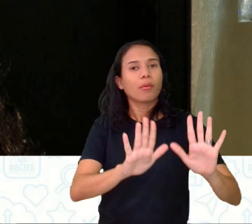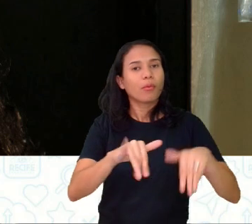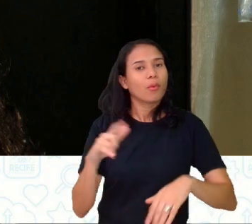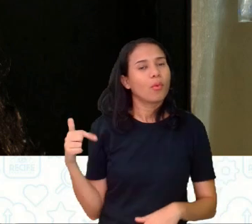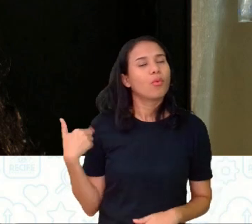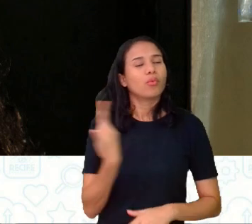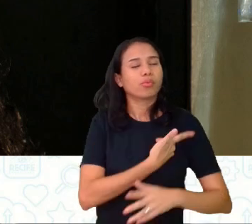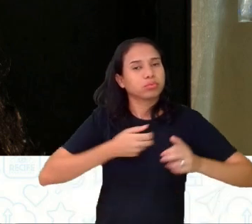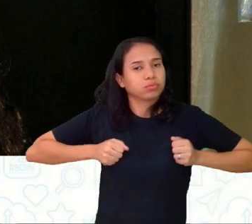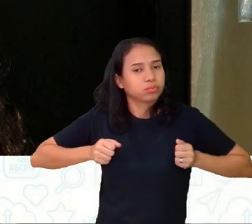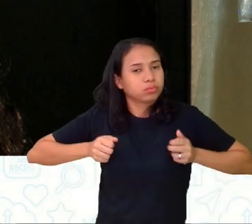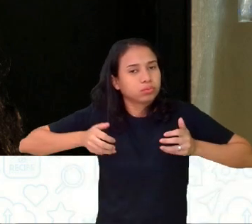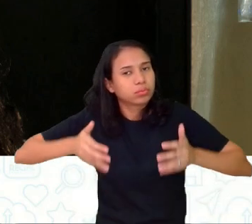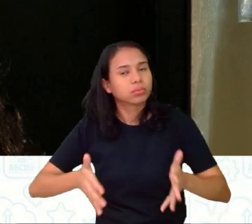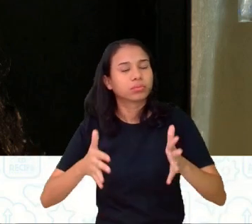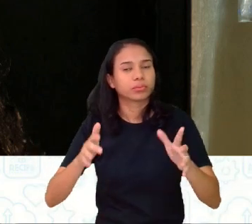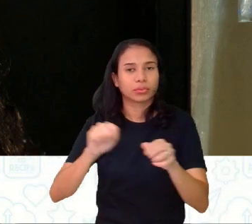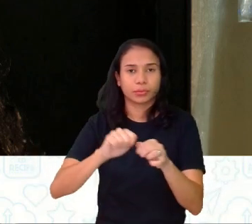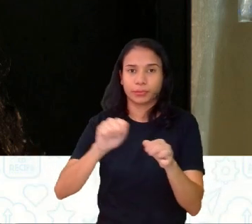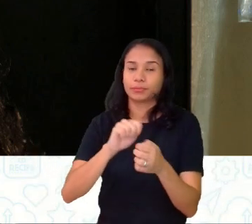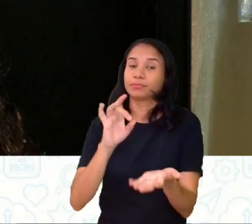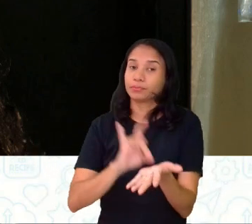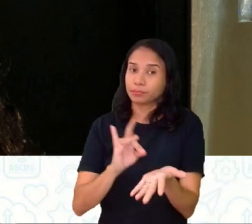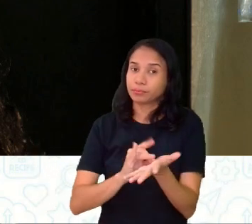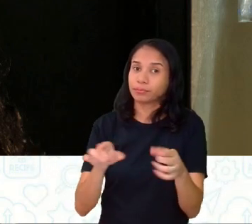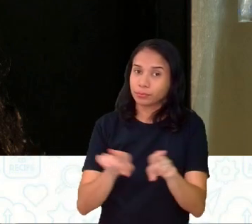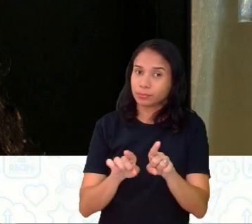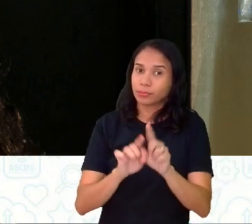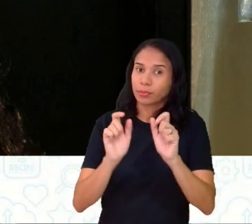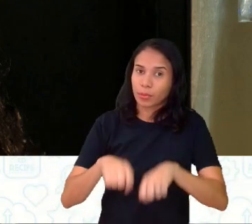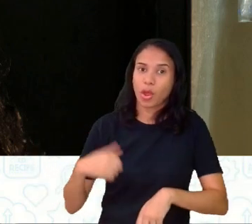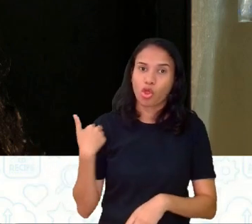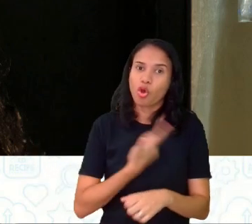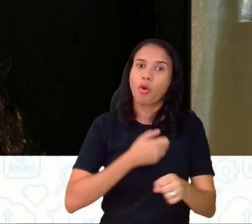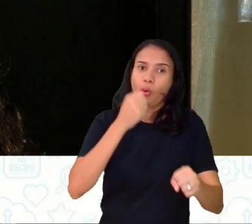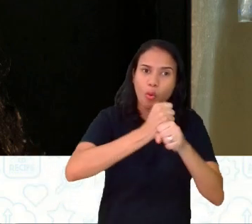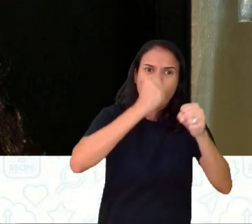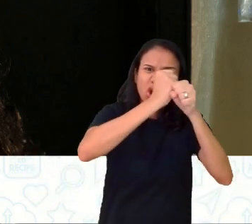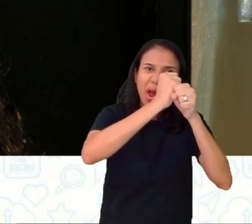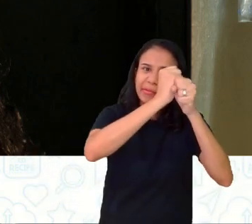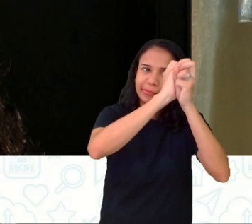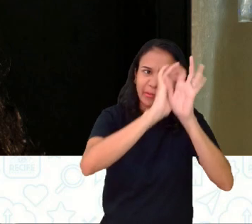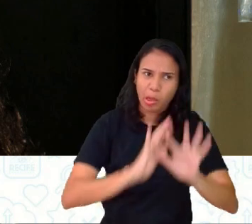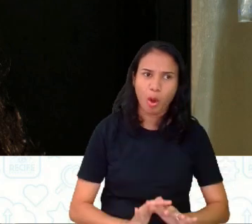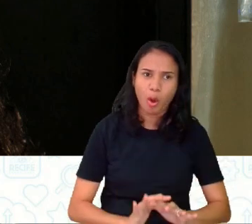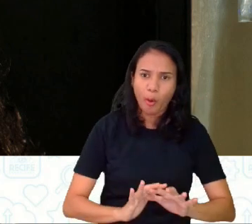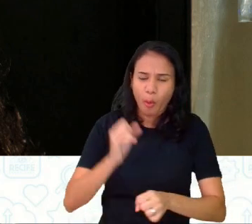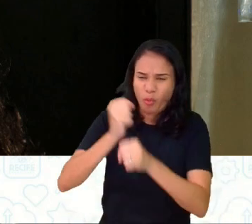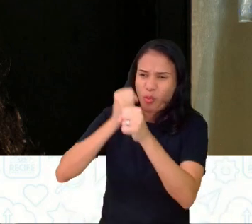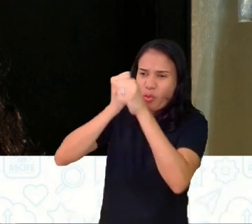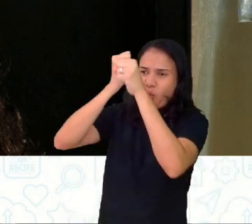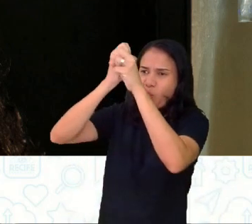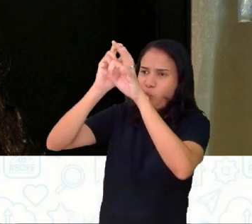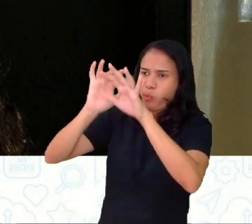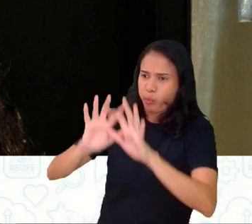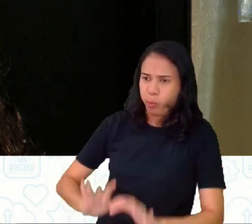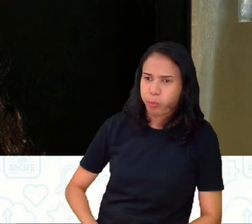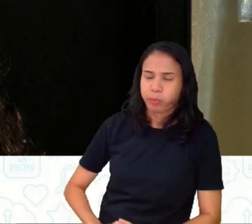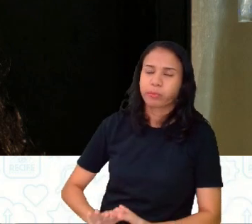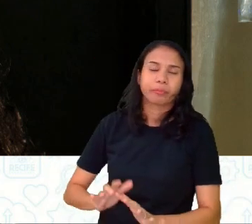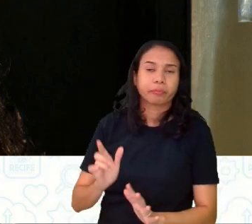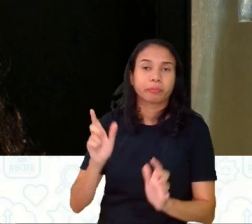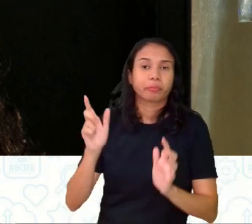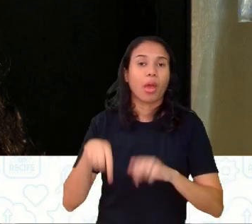que constrói. Então, se a gente constrói, a gente também destrói, reconstrói, enfim, nós que temos esse poder,